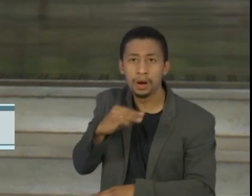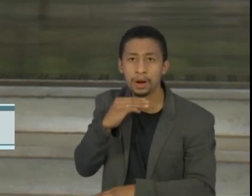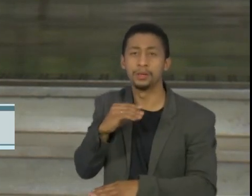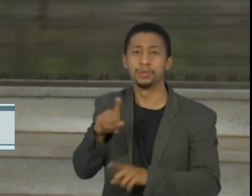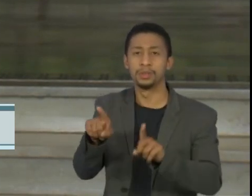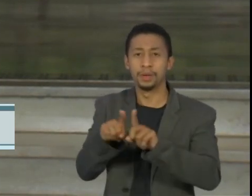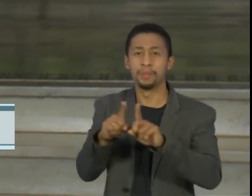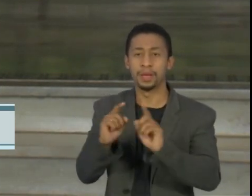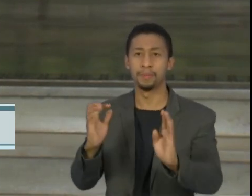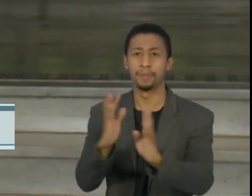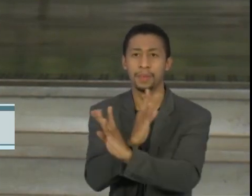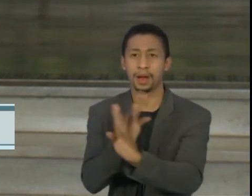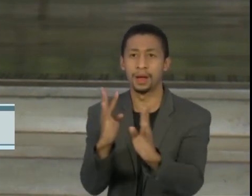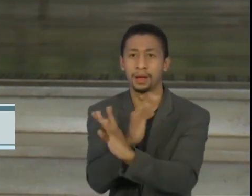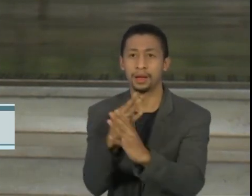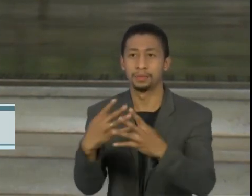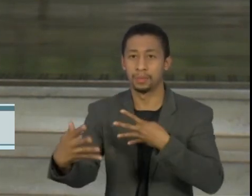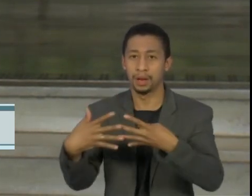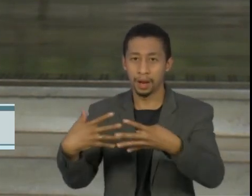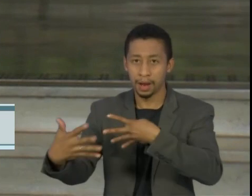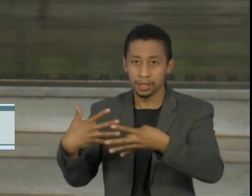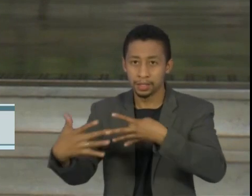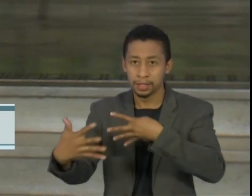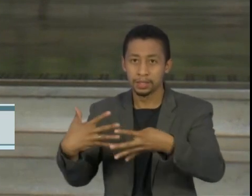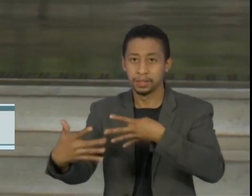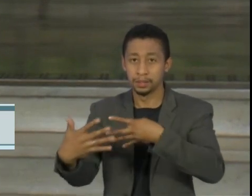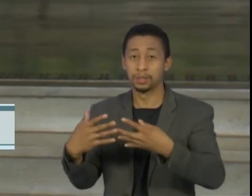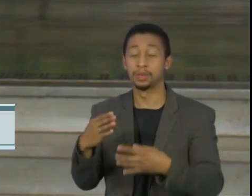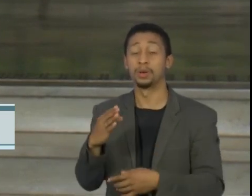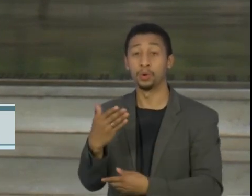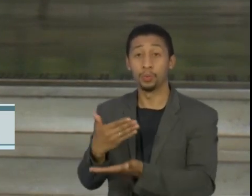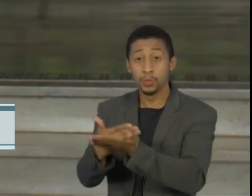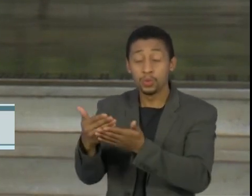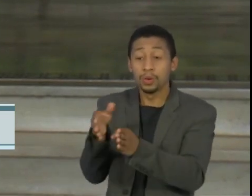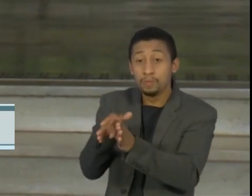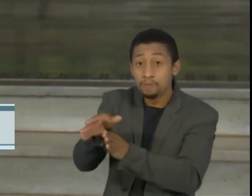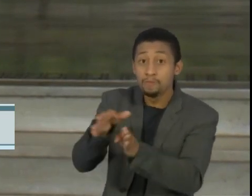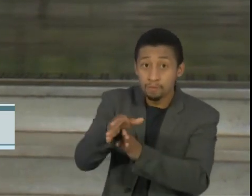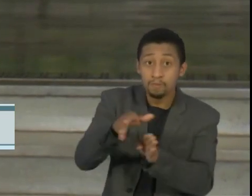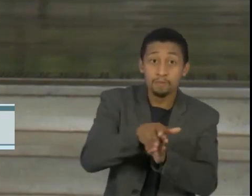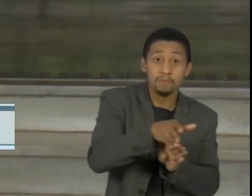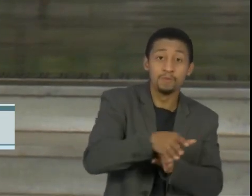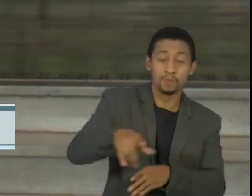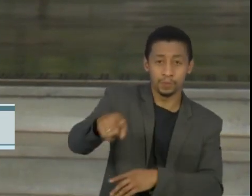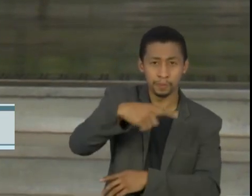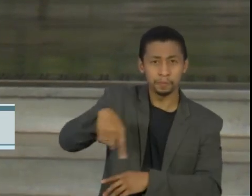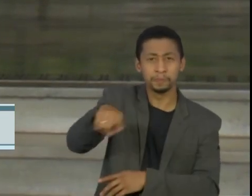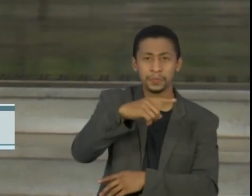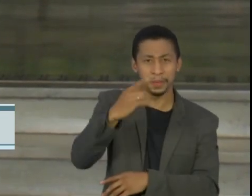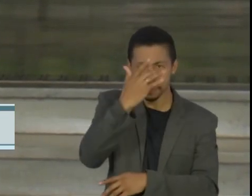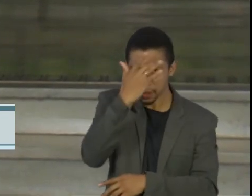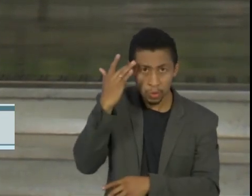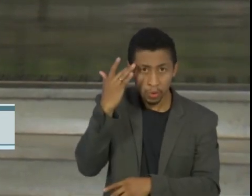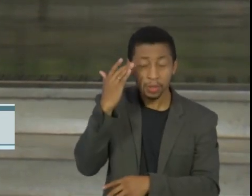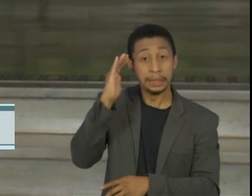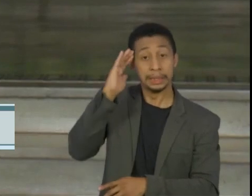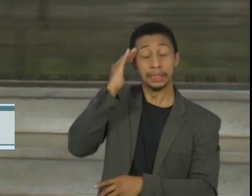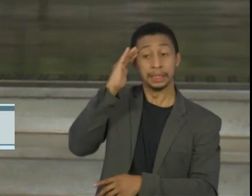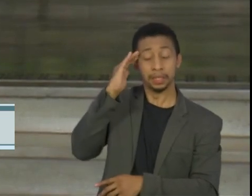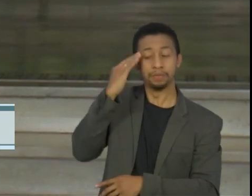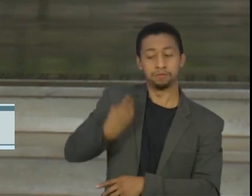Brás, sem multa, mas orientando, educando as pessoas e demonstrando a importância para que salvem as suas